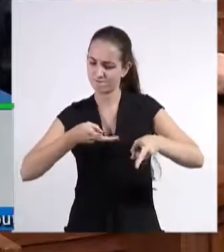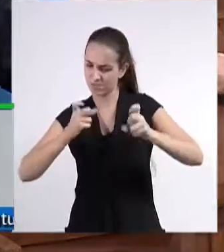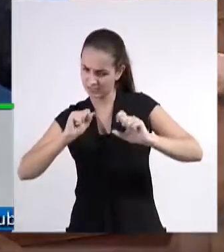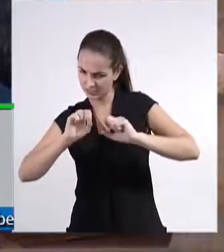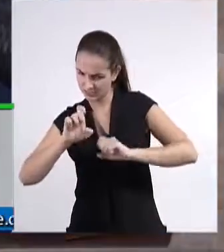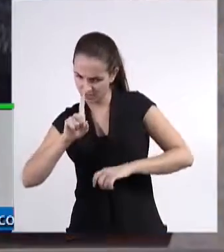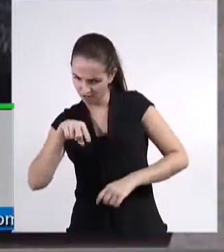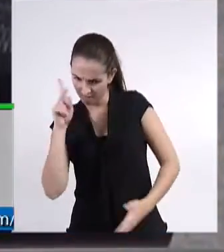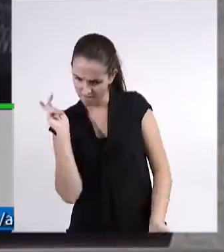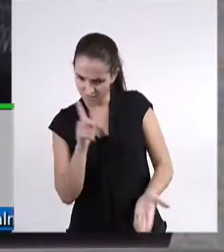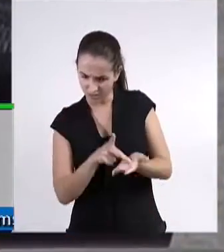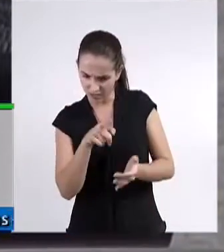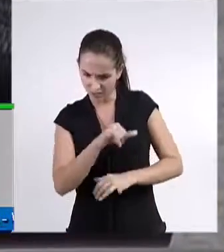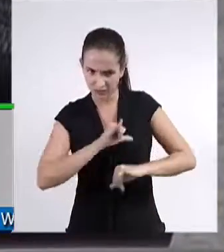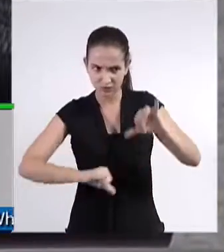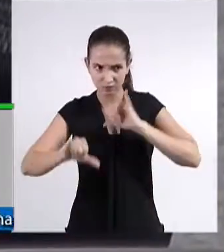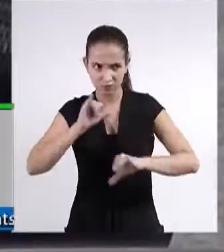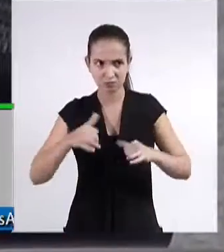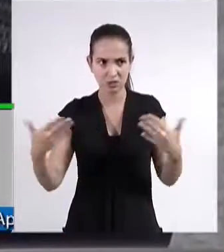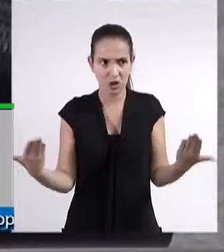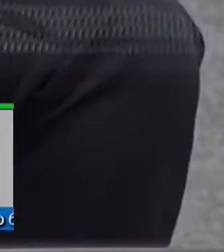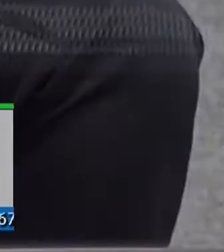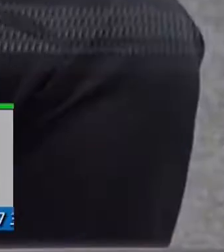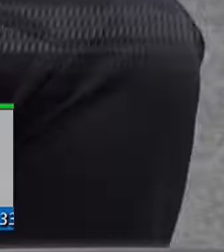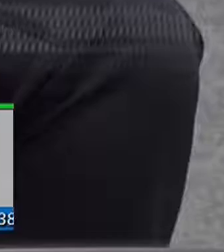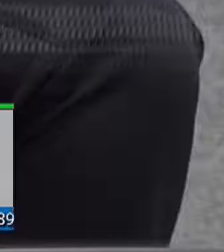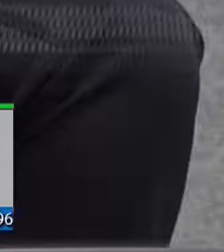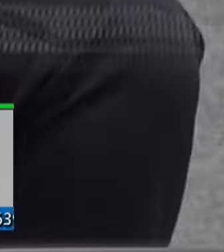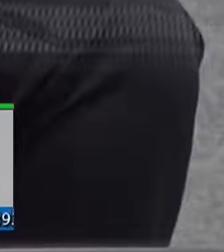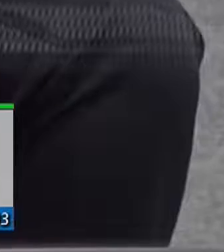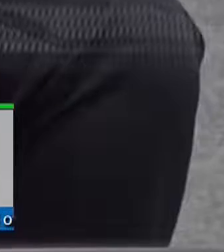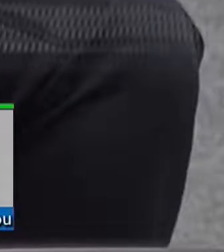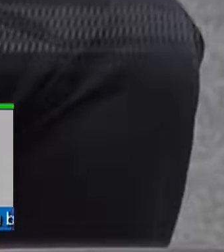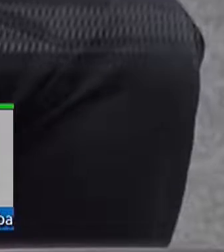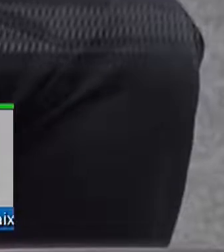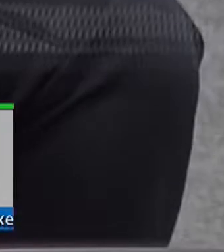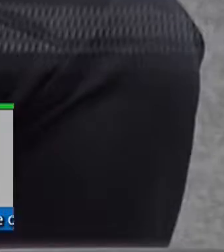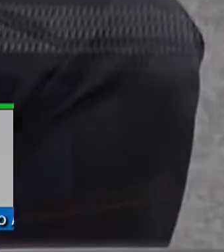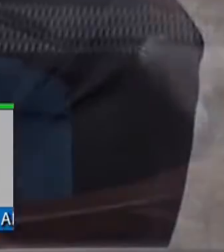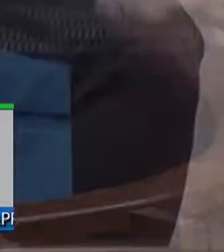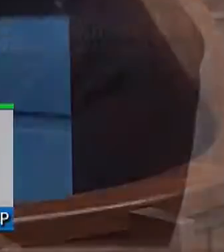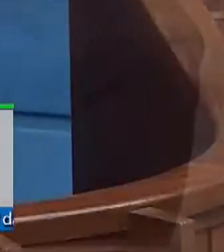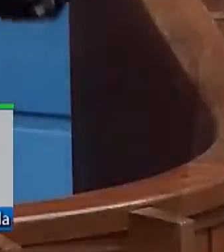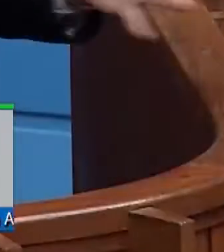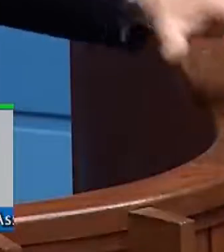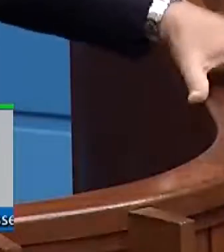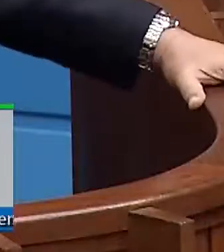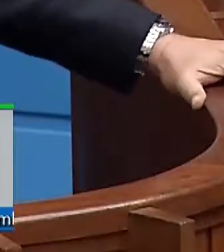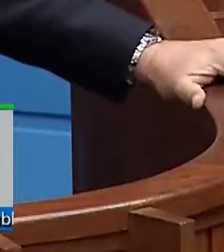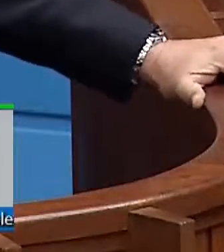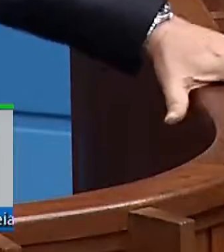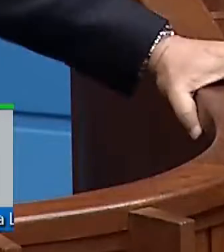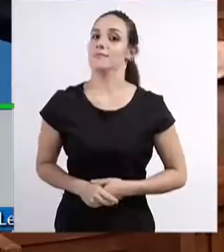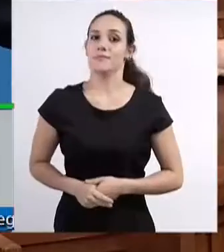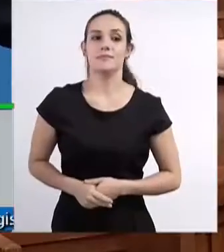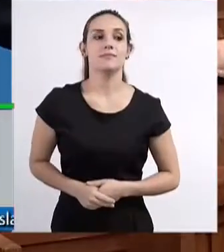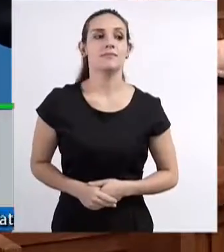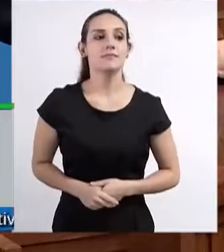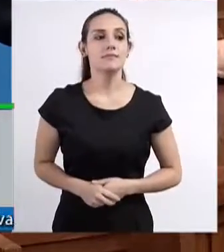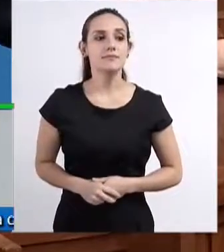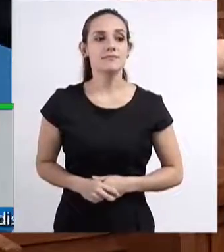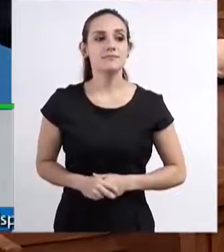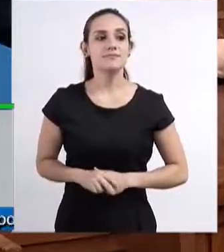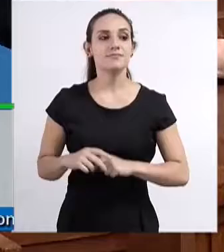se essas informações, e aqui, com todo respeito, eu não estou colocando em dúvida aqui os indicadores, mas observarmos se, na